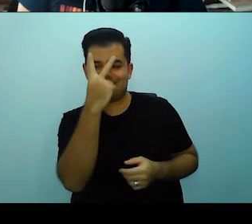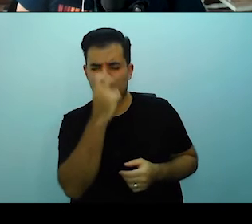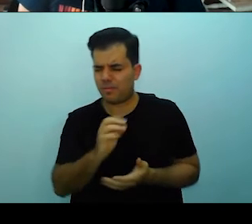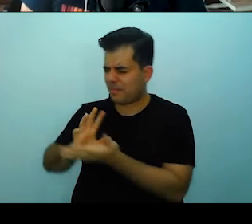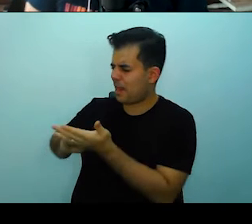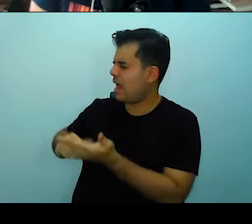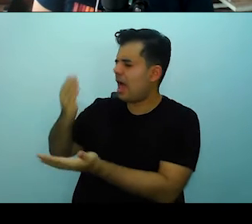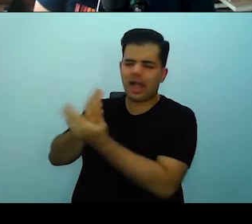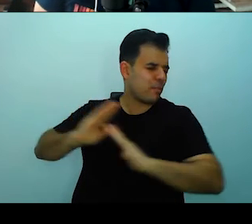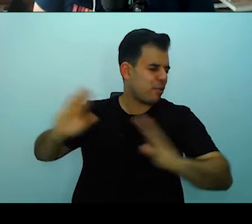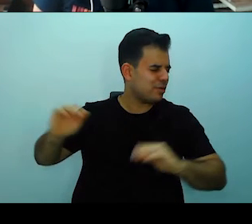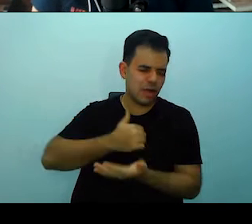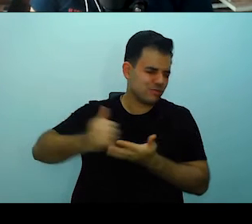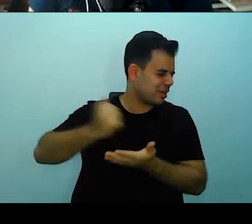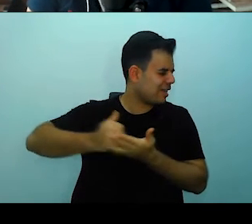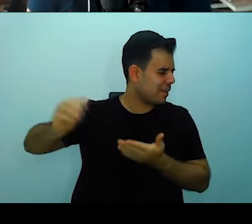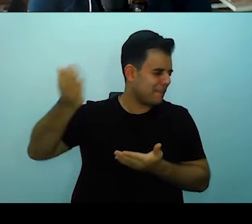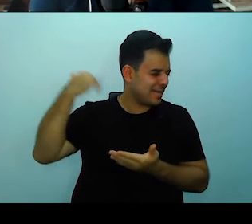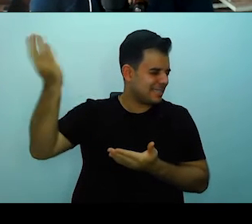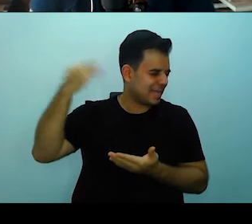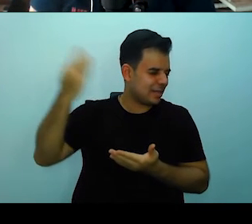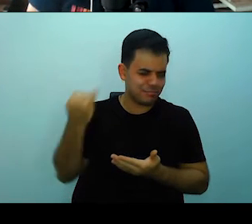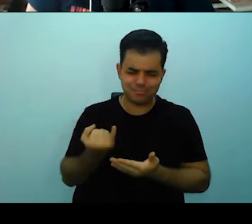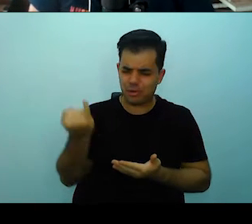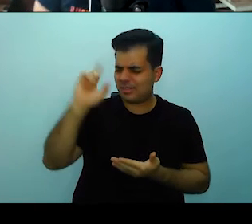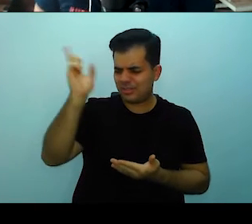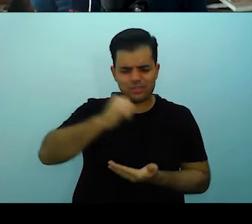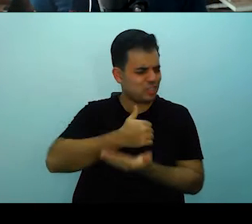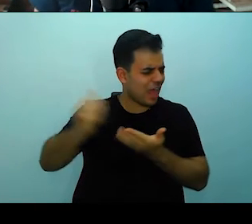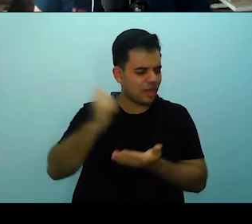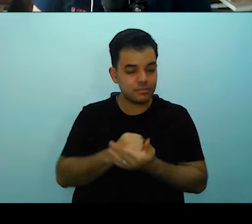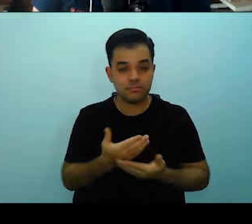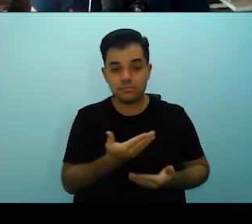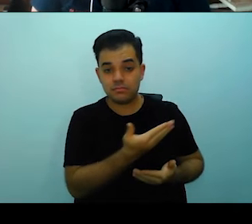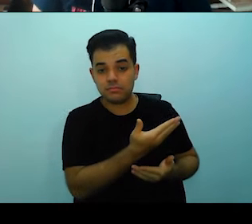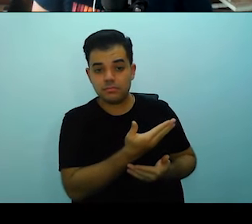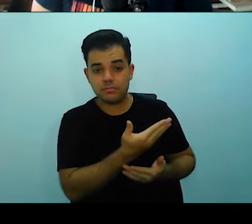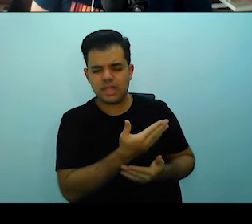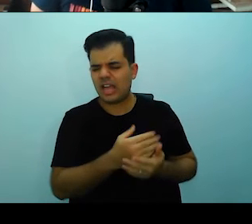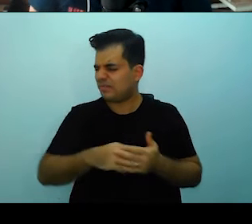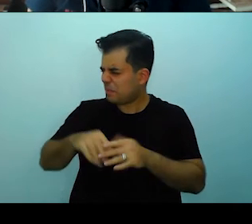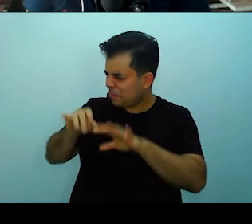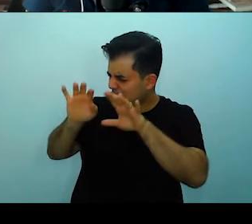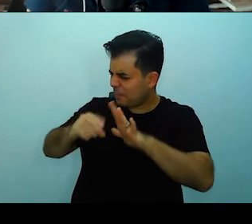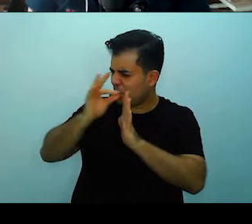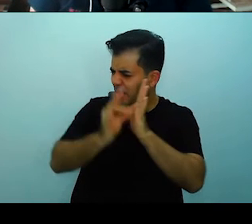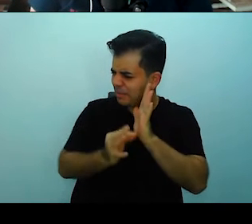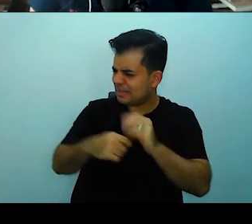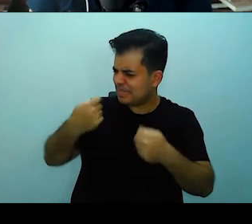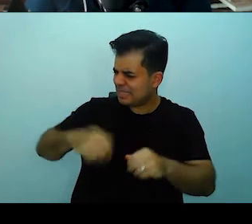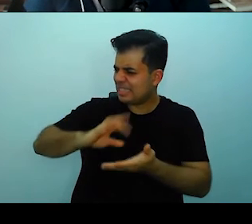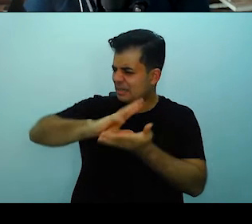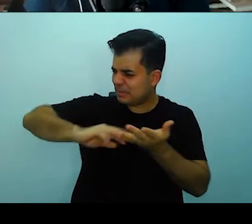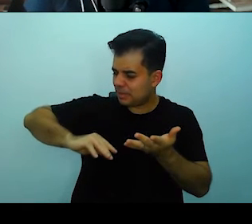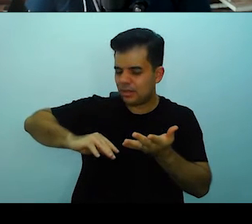que ele não é importante para mais nada no planeta Terra e que muito menos para aprender a programar. Porém, partindo